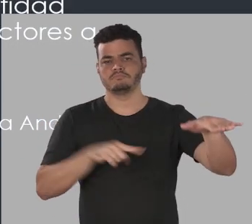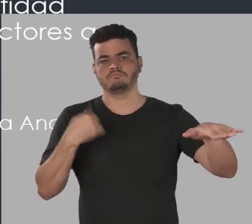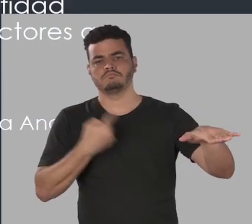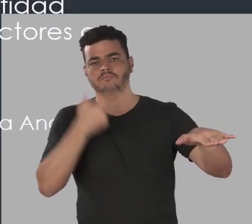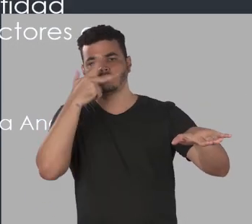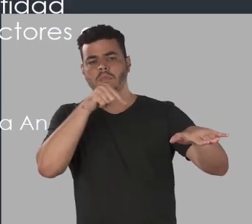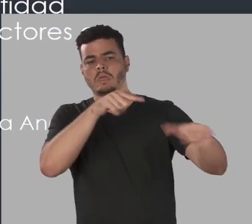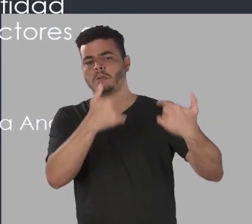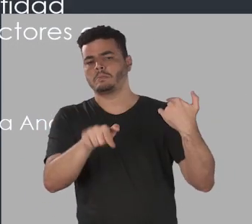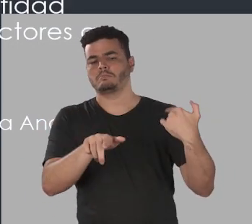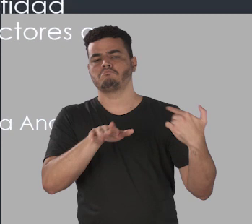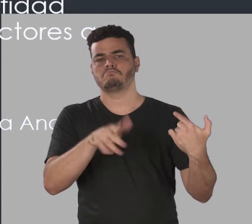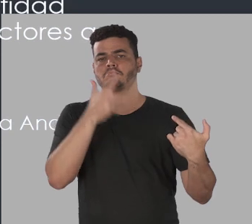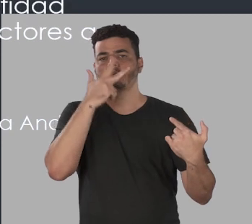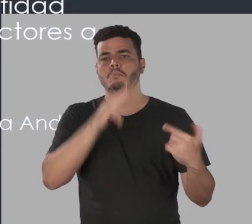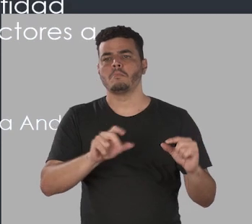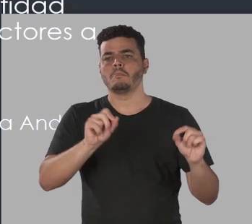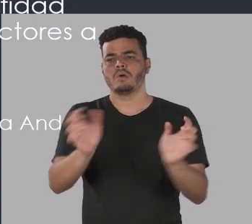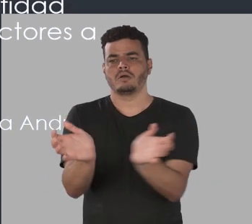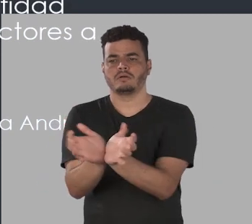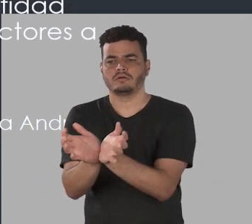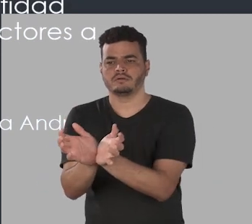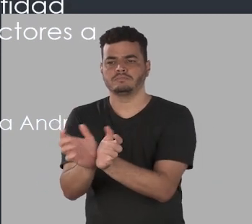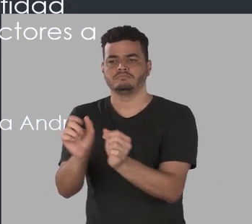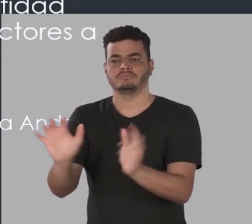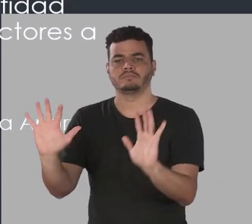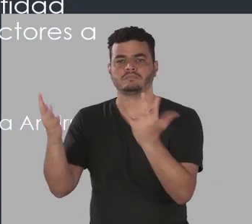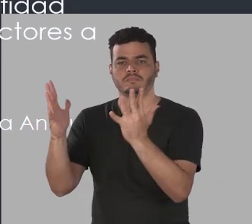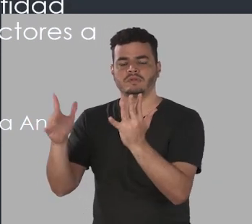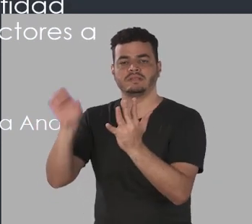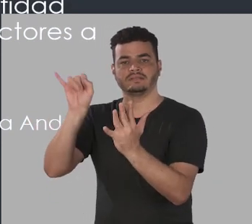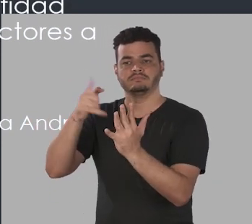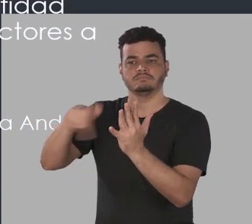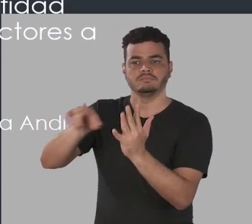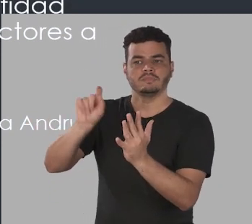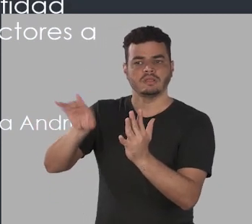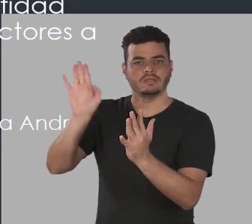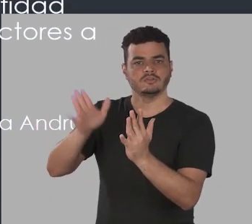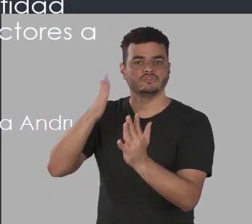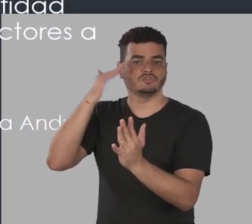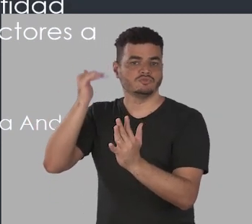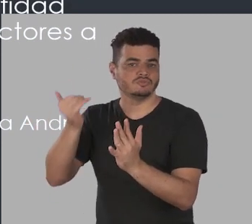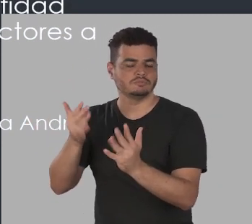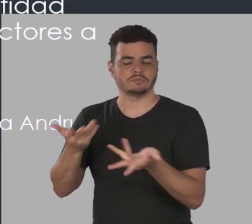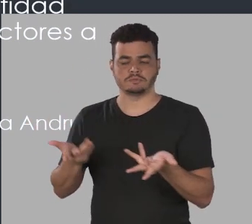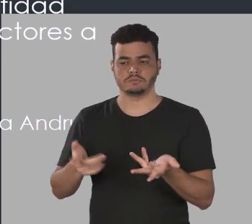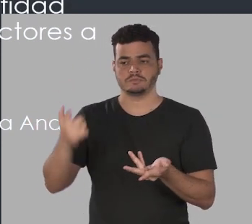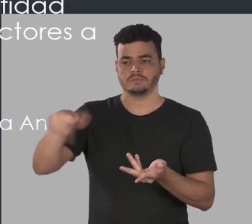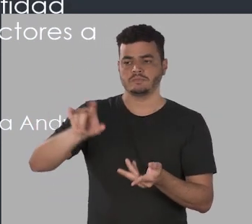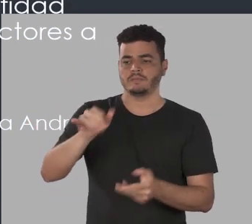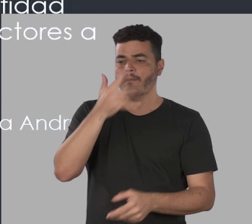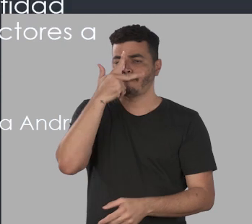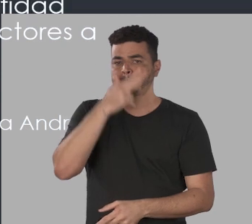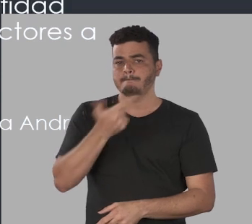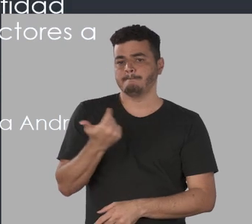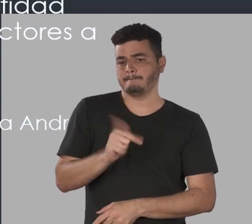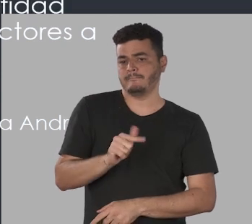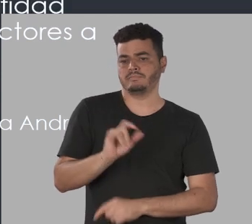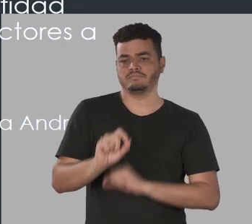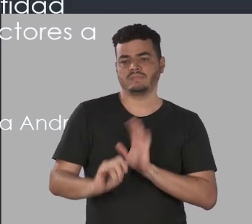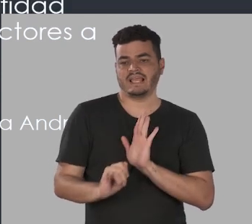porque contribui a formar um grupo de autores reconhecidos, inclusive às vezes consagrados, que não